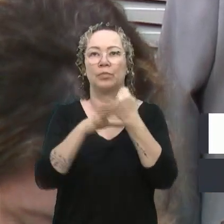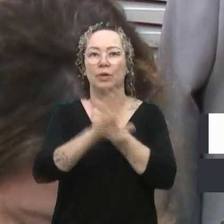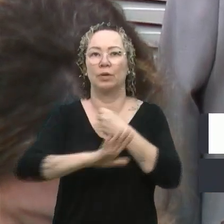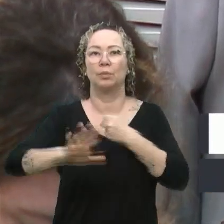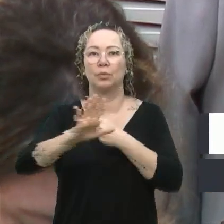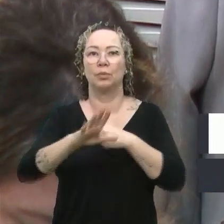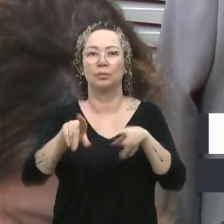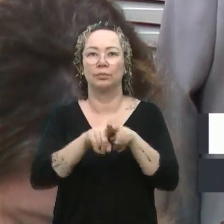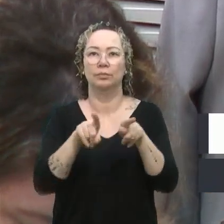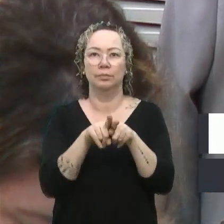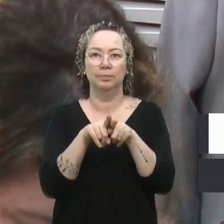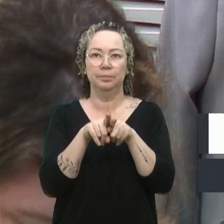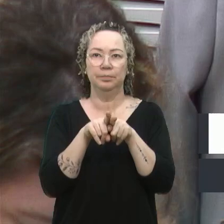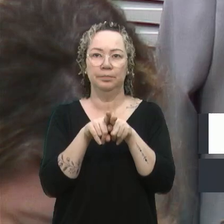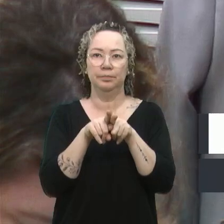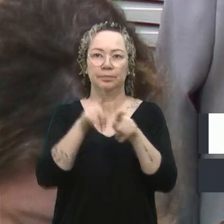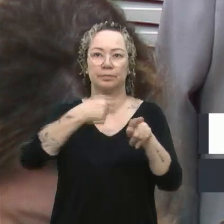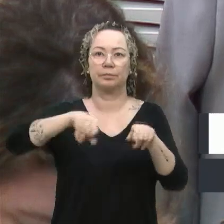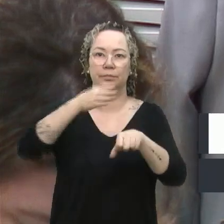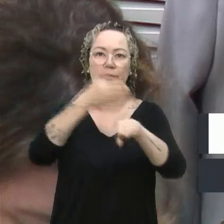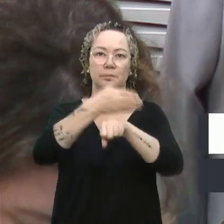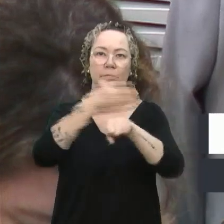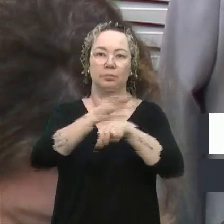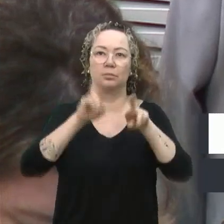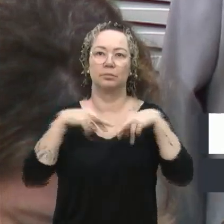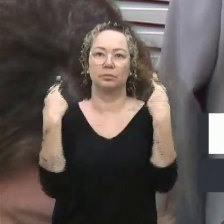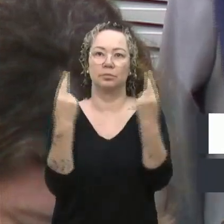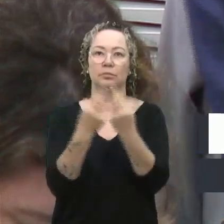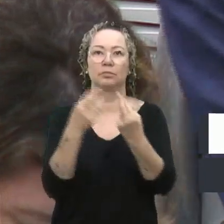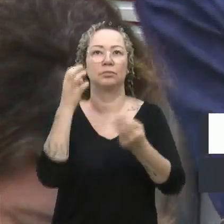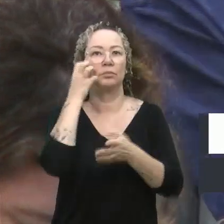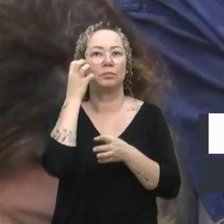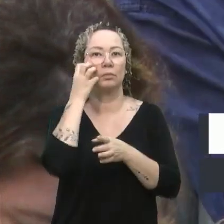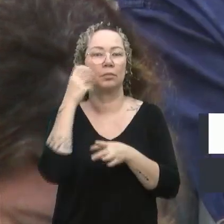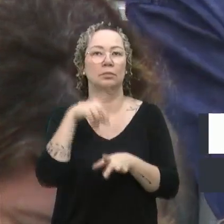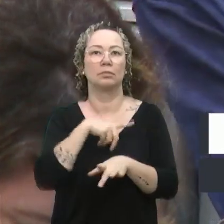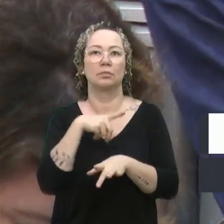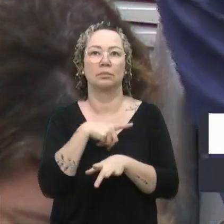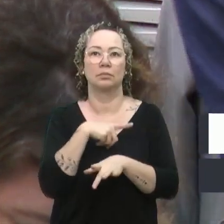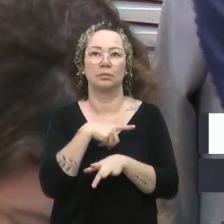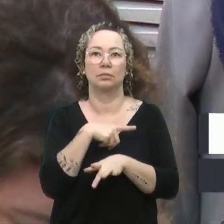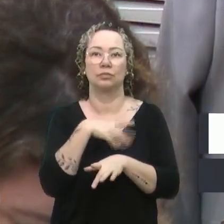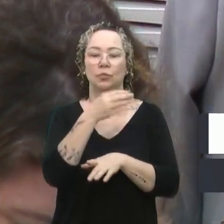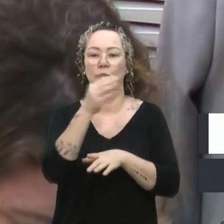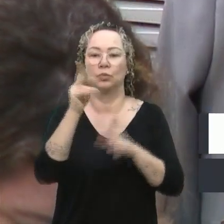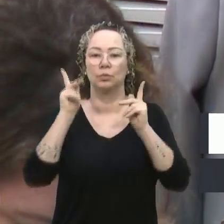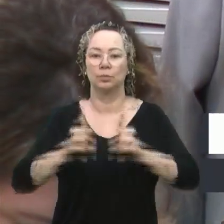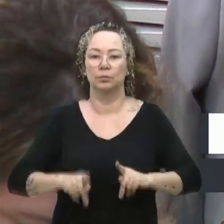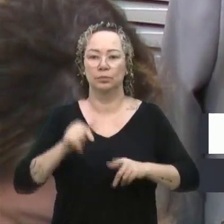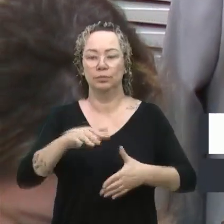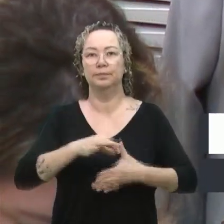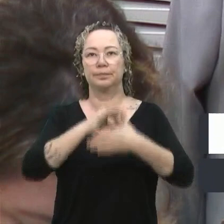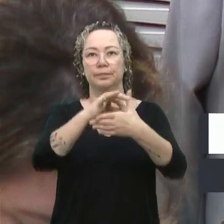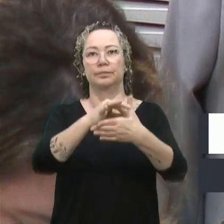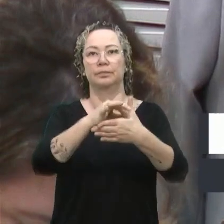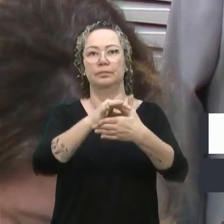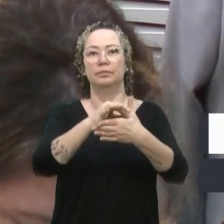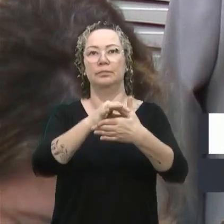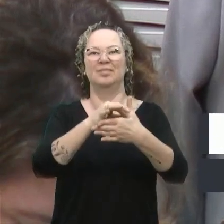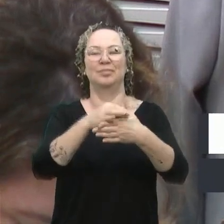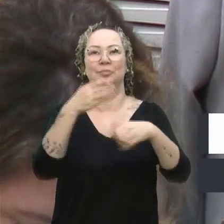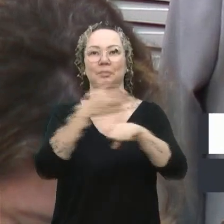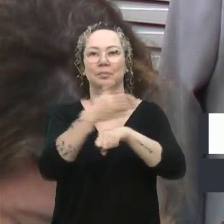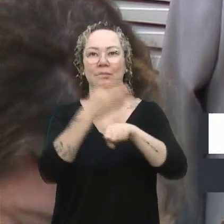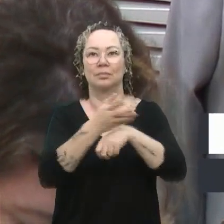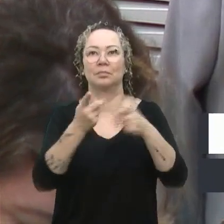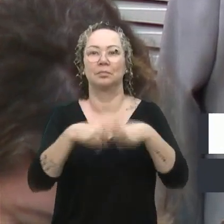também a gente participou de uma reunião lá em Anarrec, onde que teve diversos moradores e lideranças que fizeram parte, mas